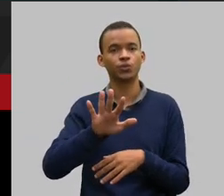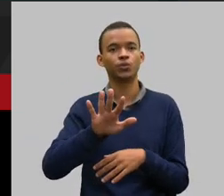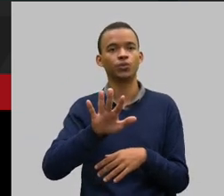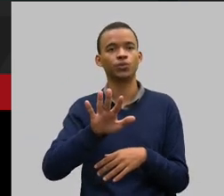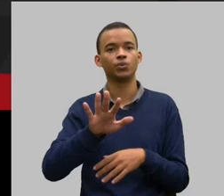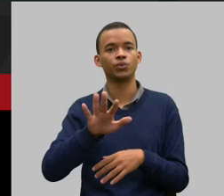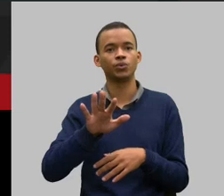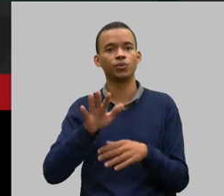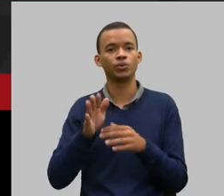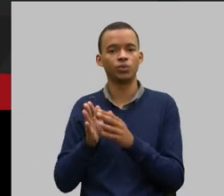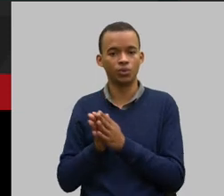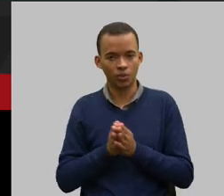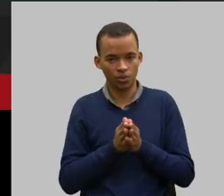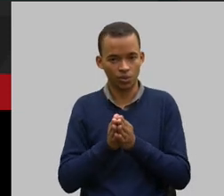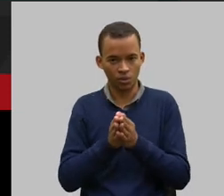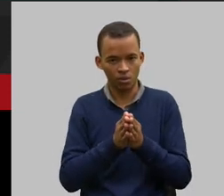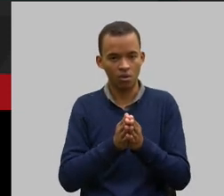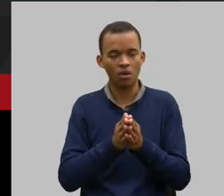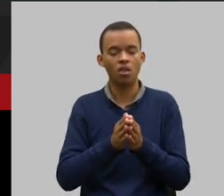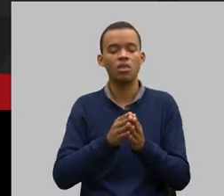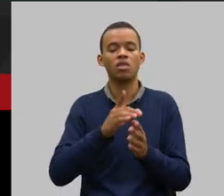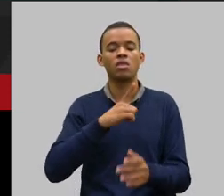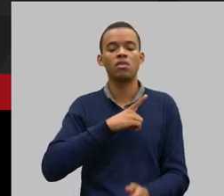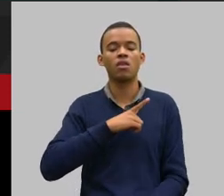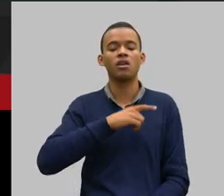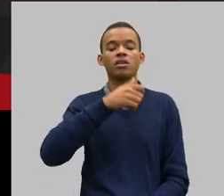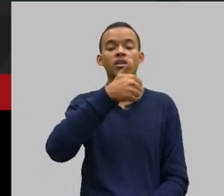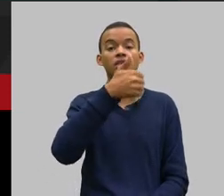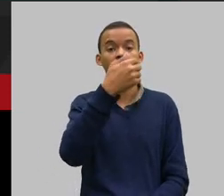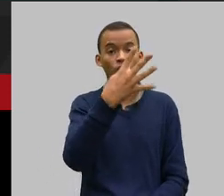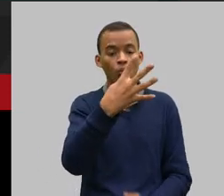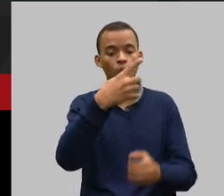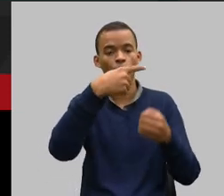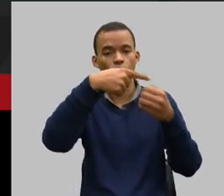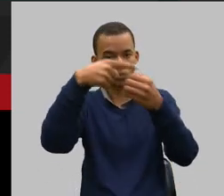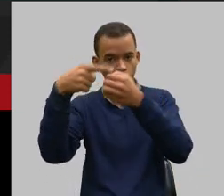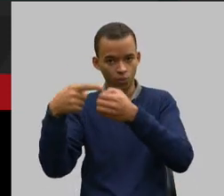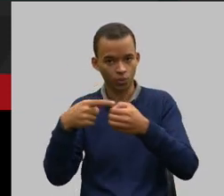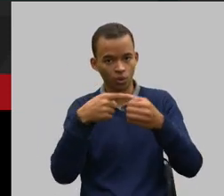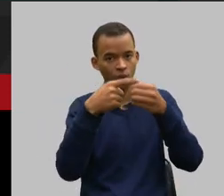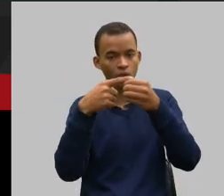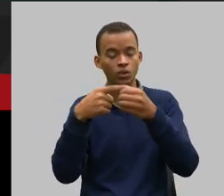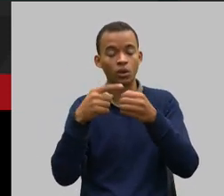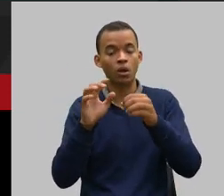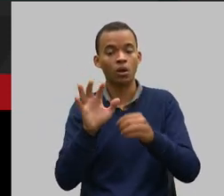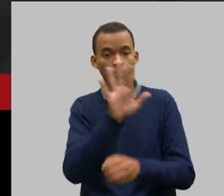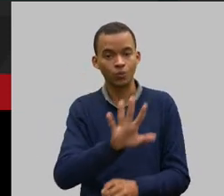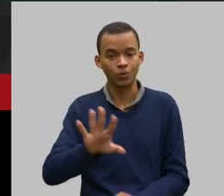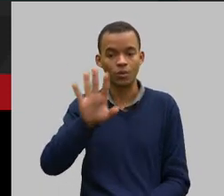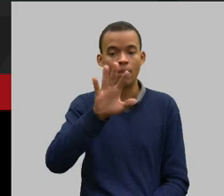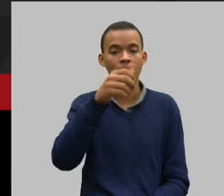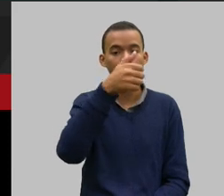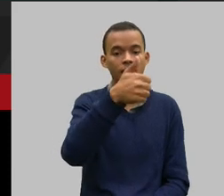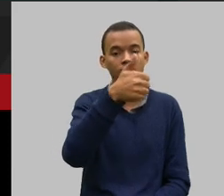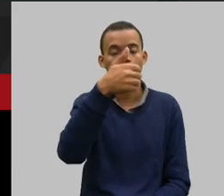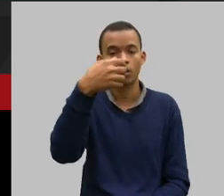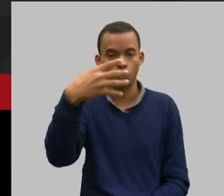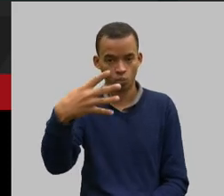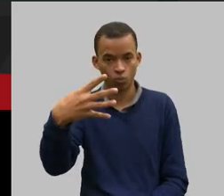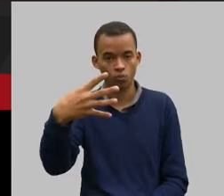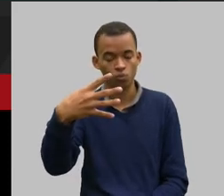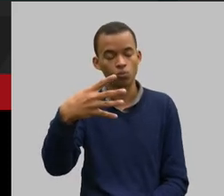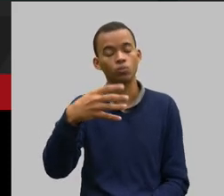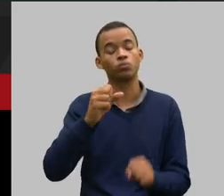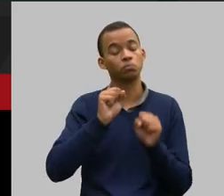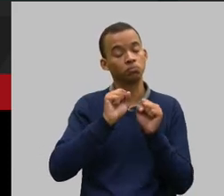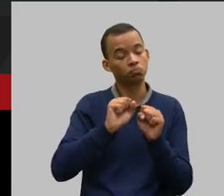elencados como Vale do lítio Possivelmente Gil esses 14 municípios passarão